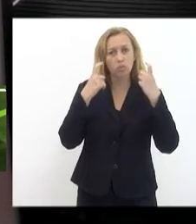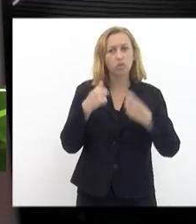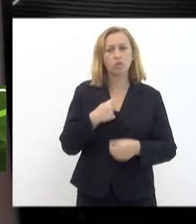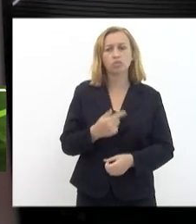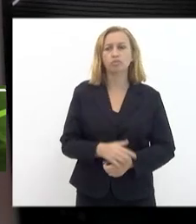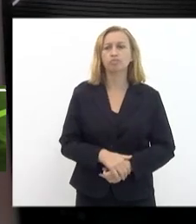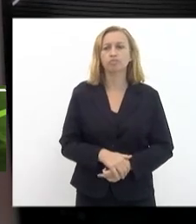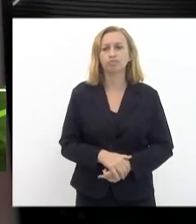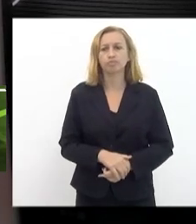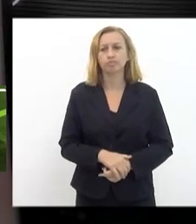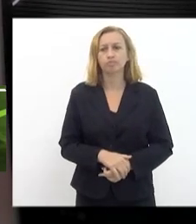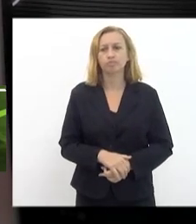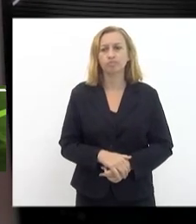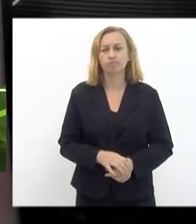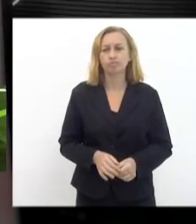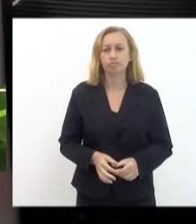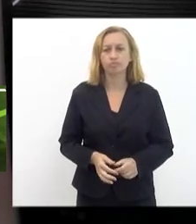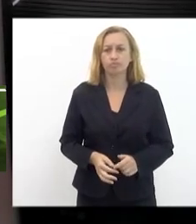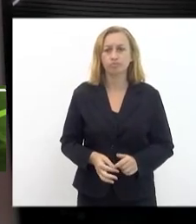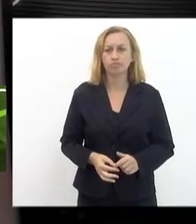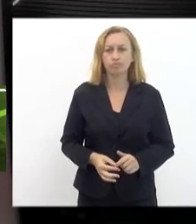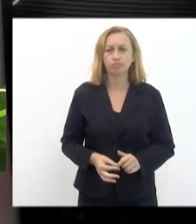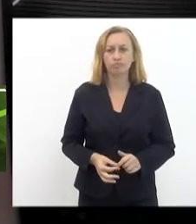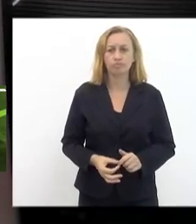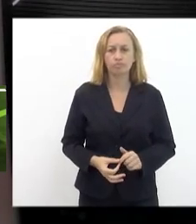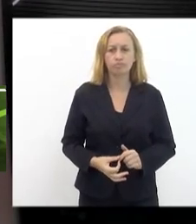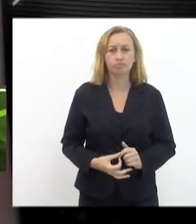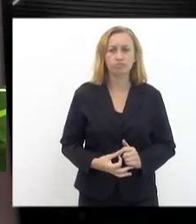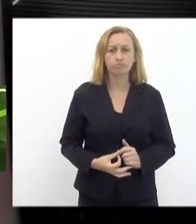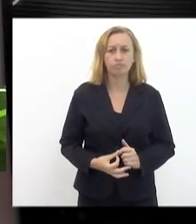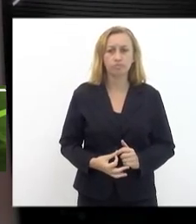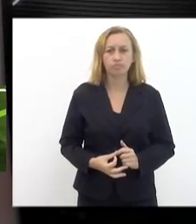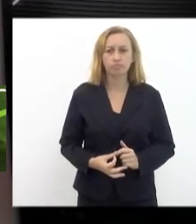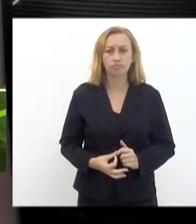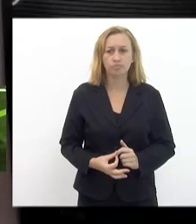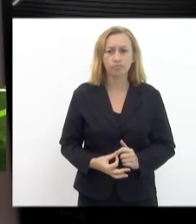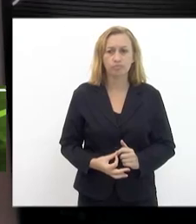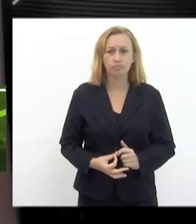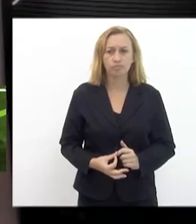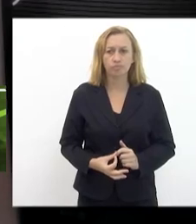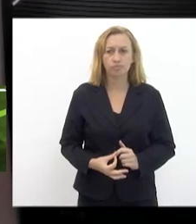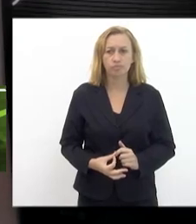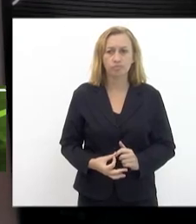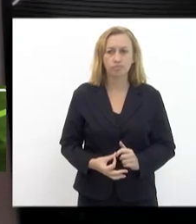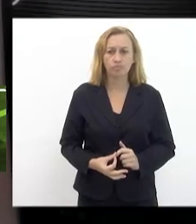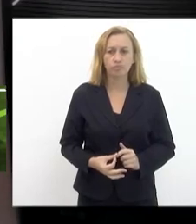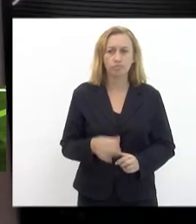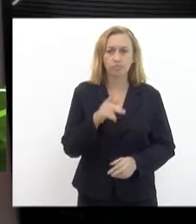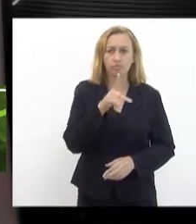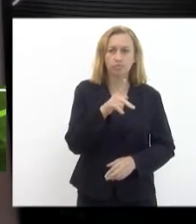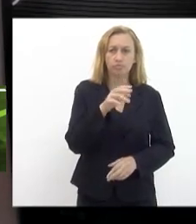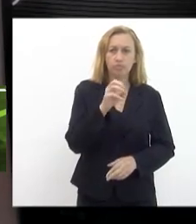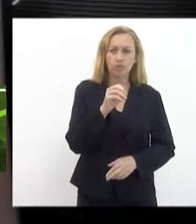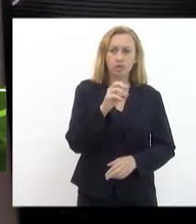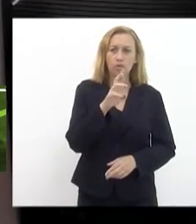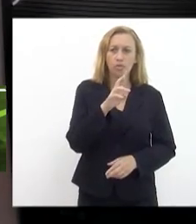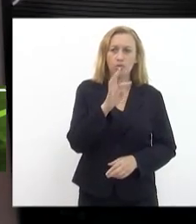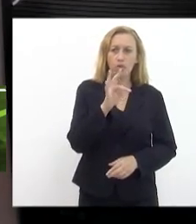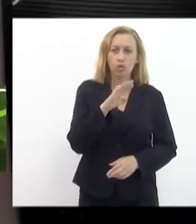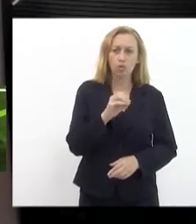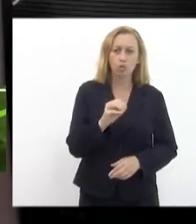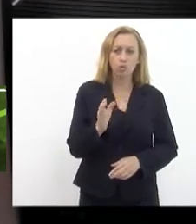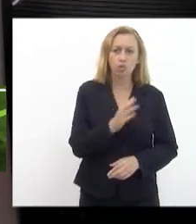é aí eu tenho por exemplo aqui lá em Laje muro é eu tenho isso em Porto Real que quer ver